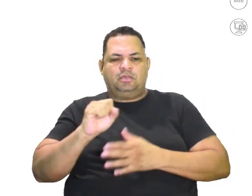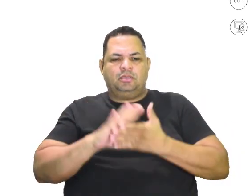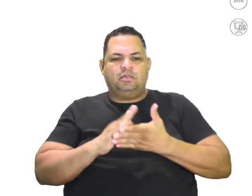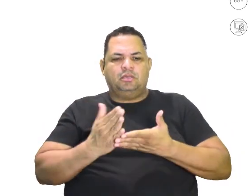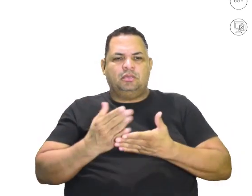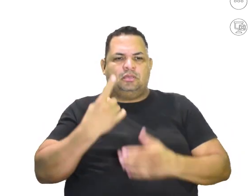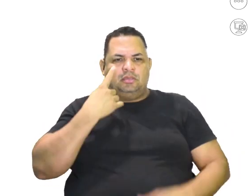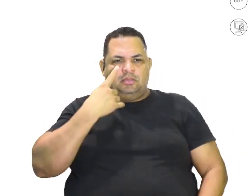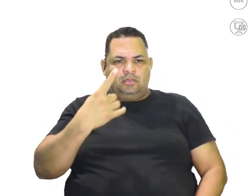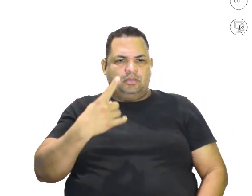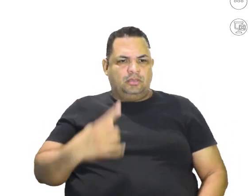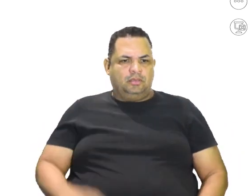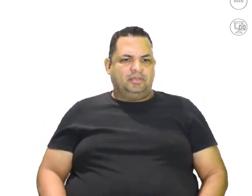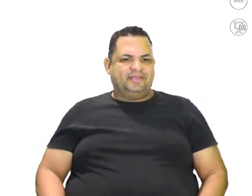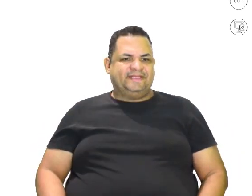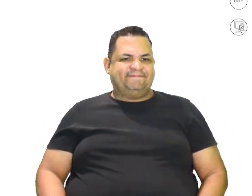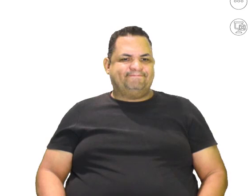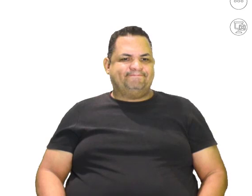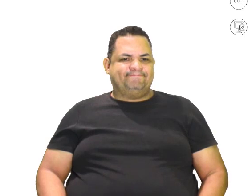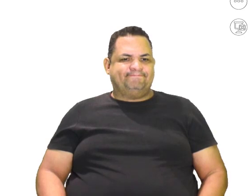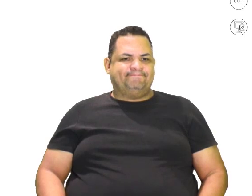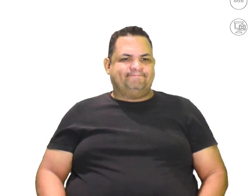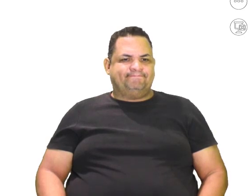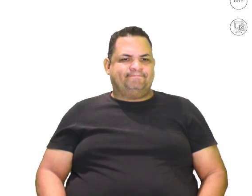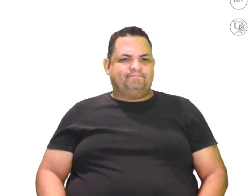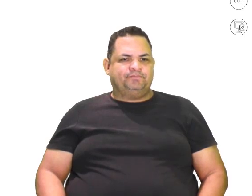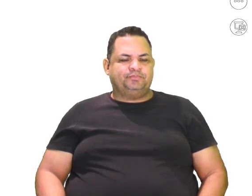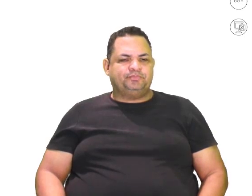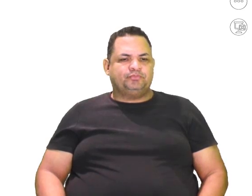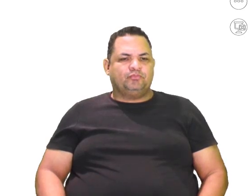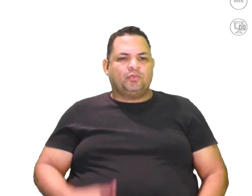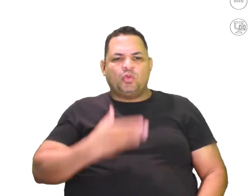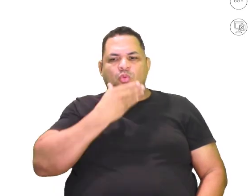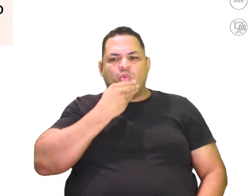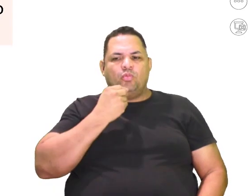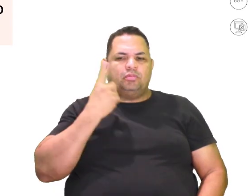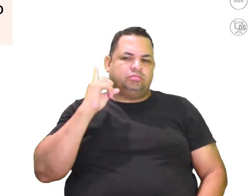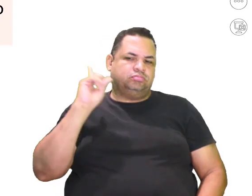Então, aí, olha, figura perfeitamente destacada,